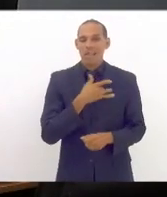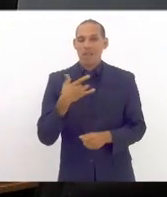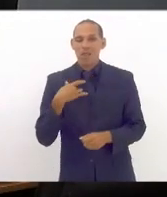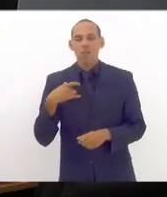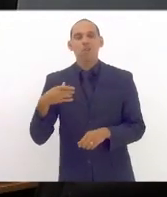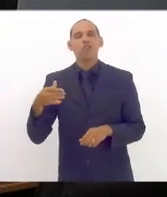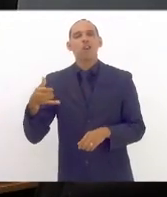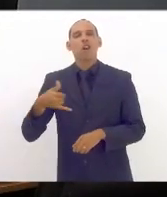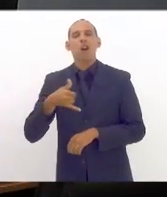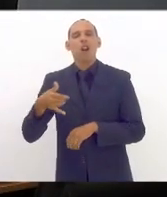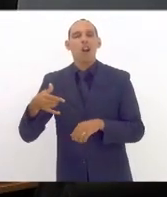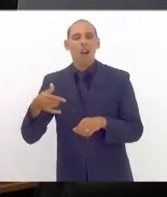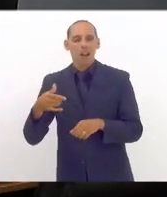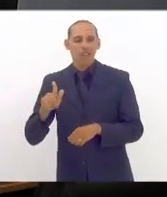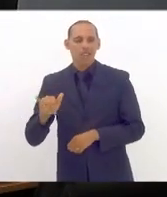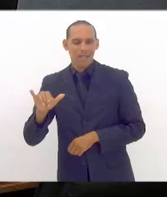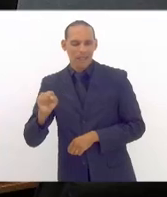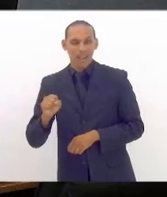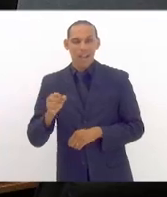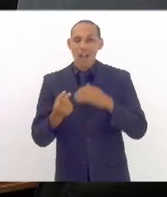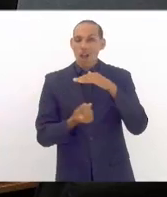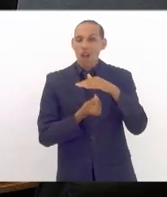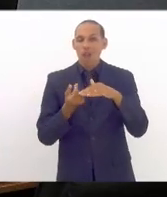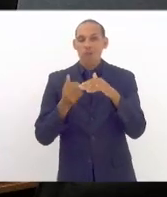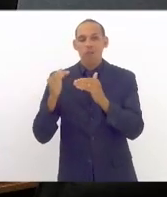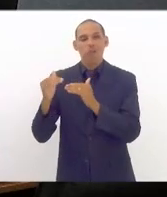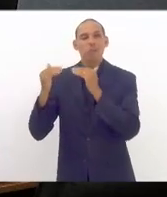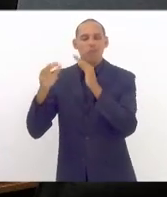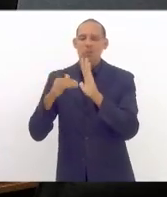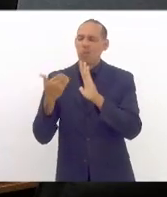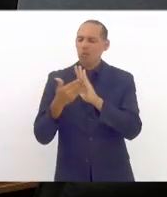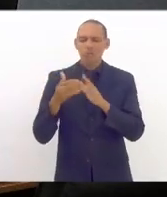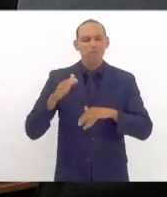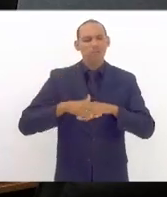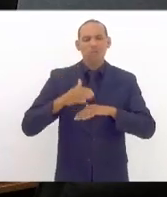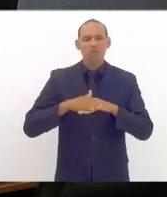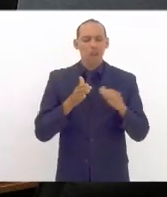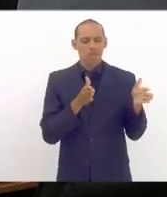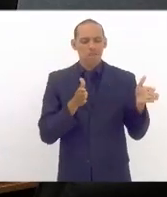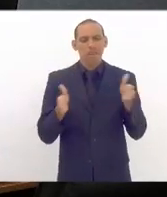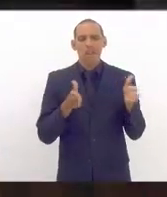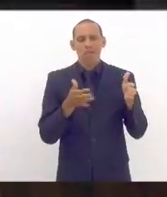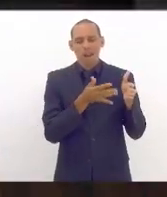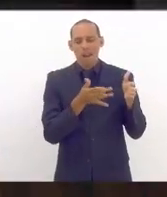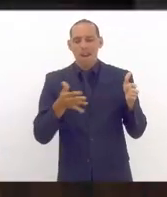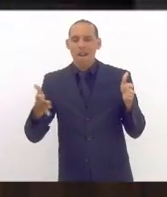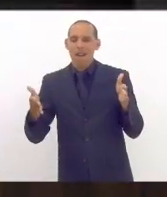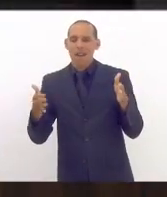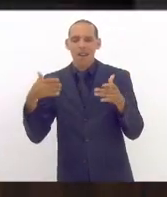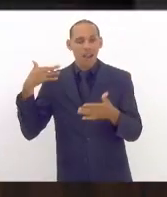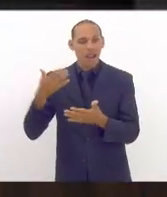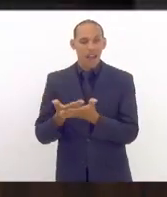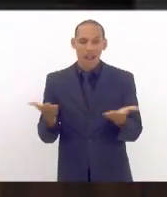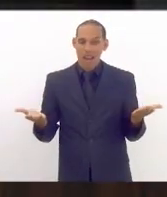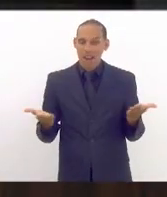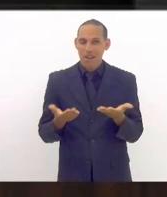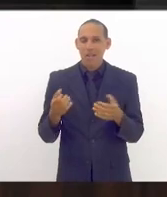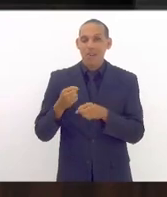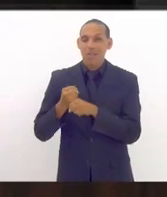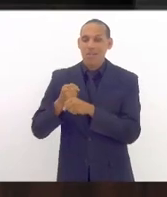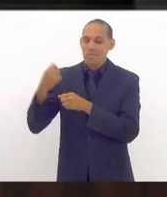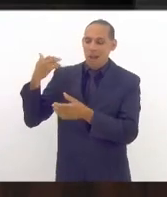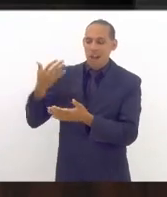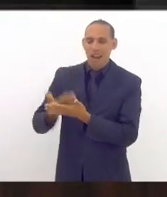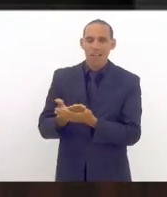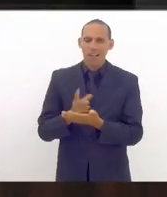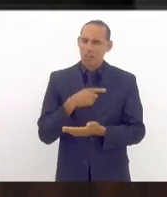olygais com fundo soberano com tudo que a gente fez aqui nesse decorrer dos últimos anos ninguém faz nada